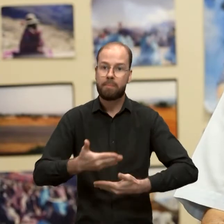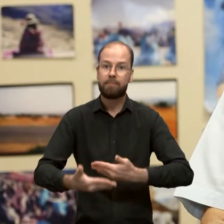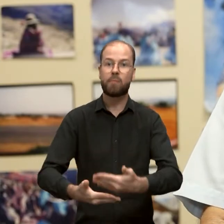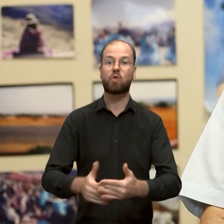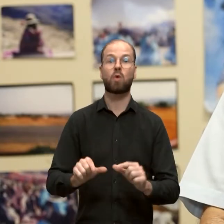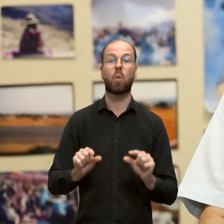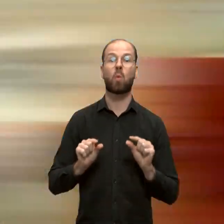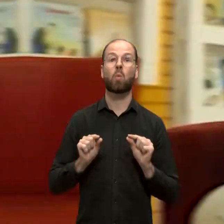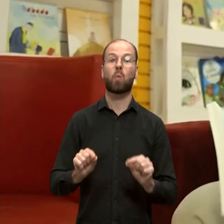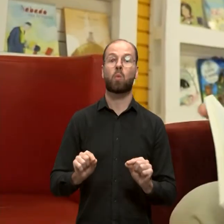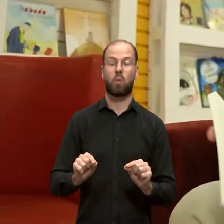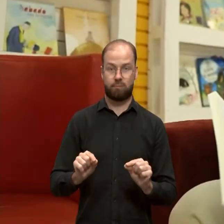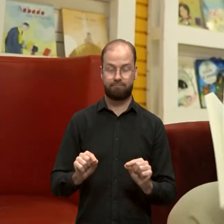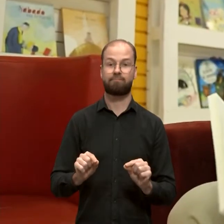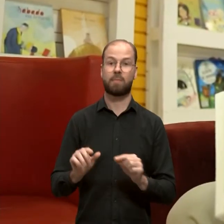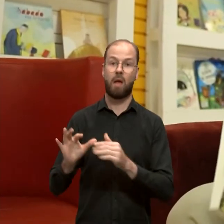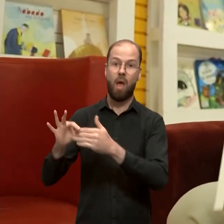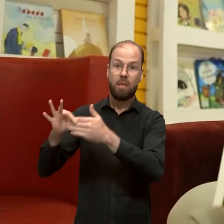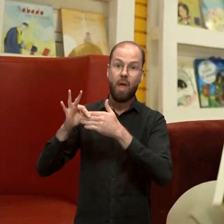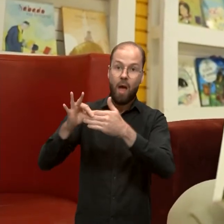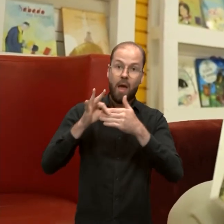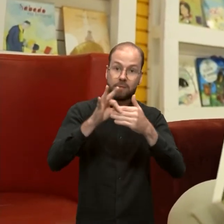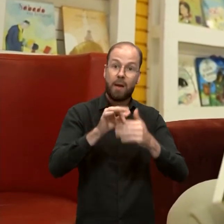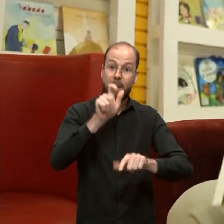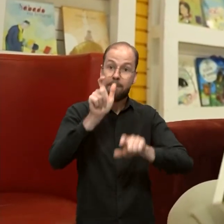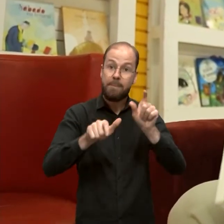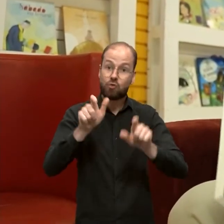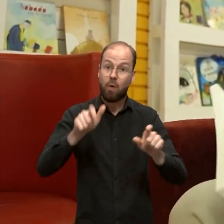de trazer pessoas de fora para fazer